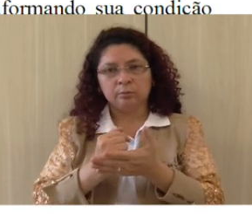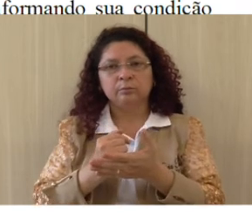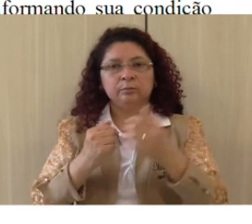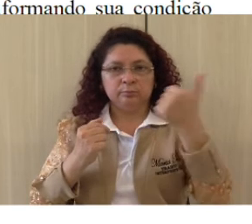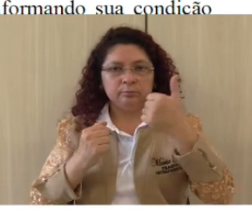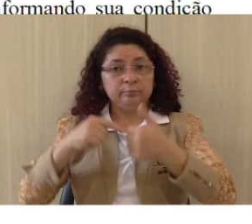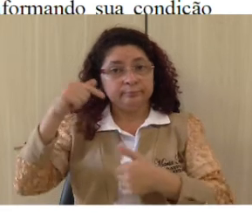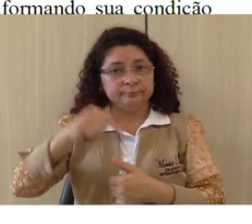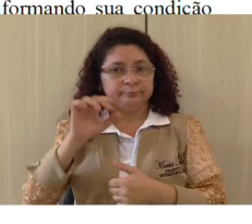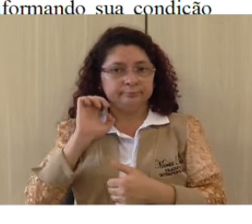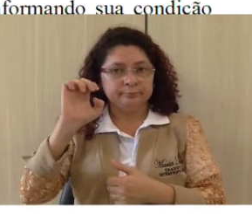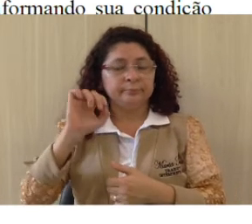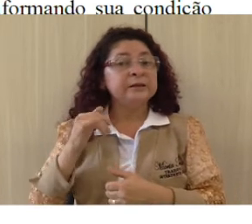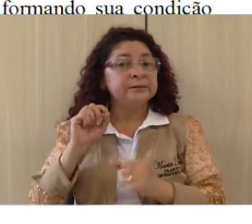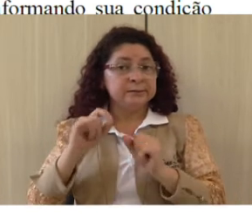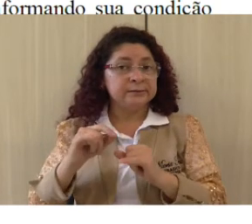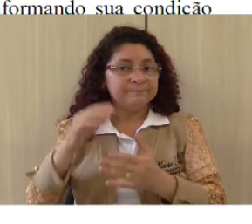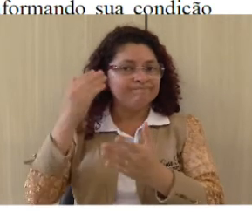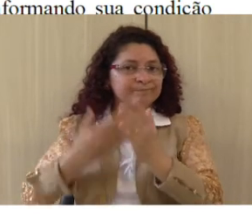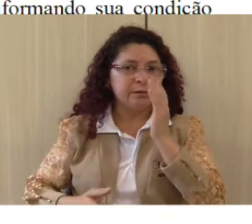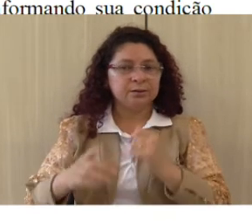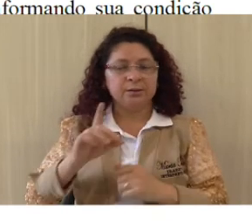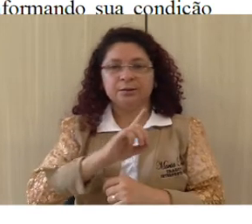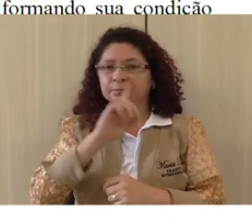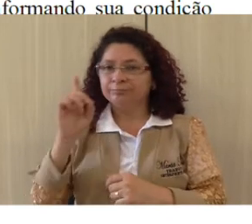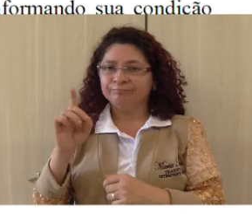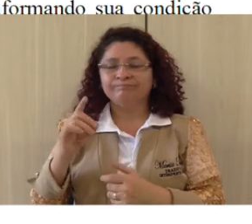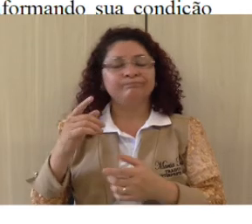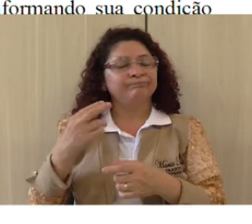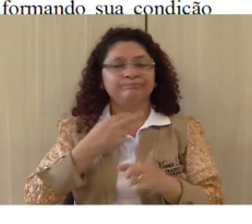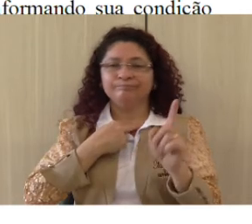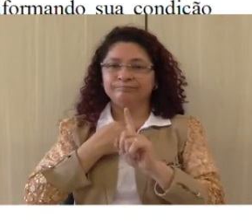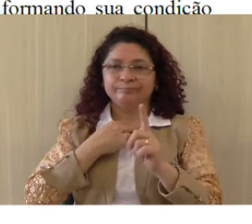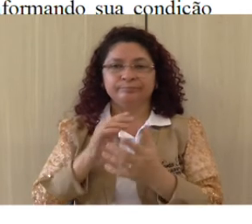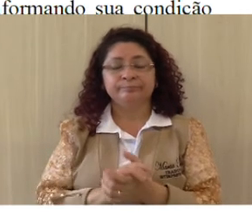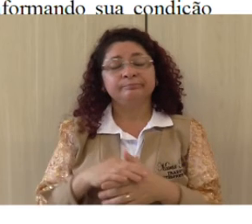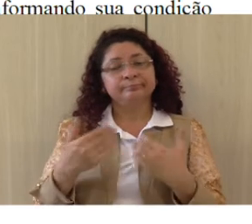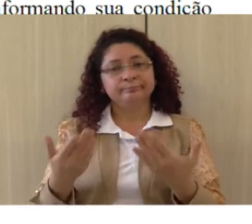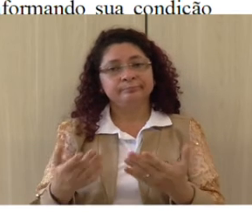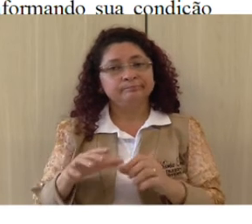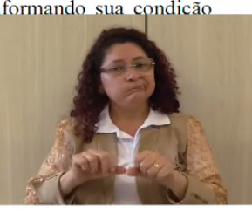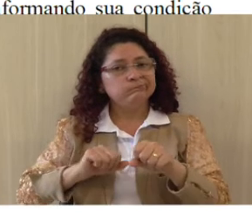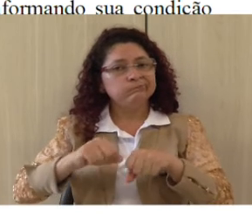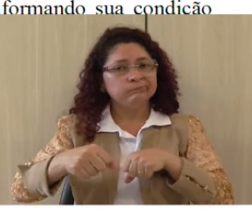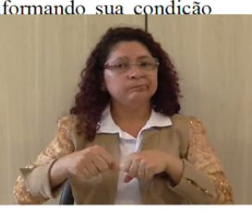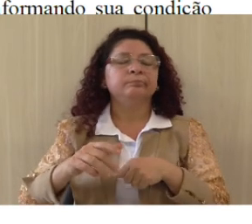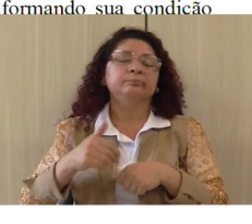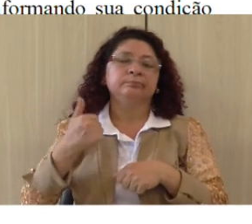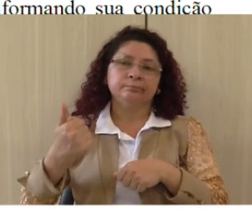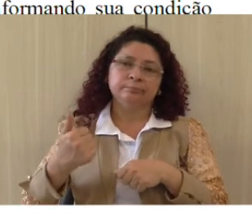edital. Passado o prazo, a solicitação será indeferida, salvo nos casos de força maior,